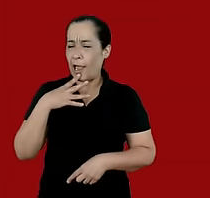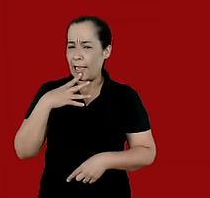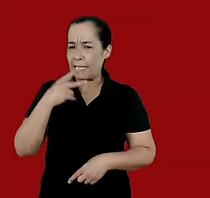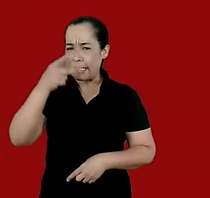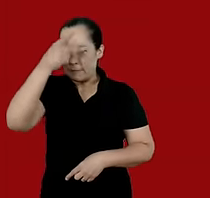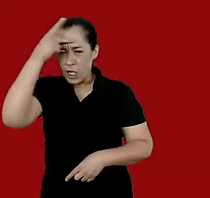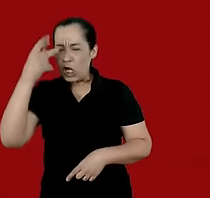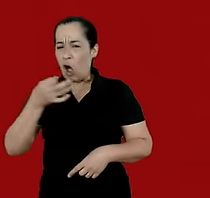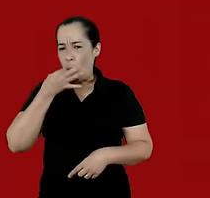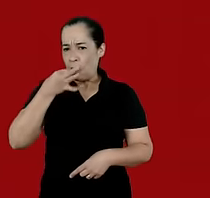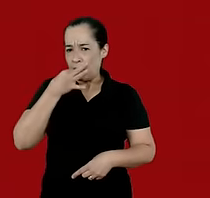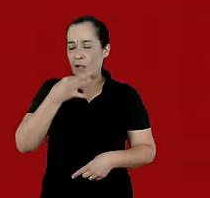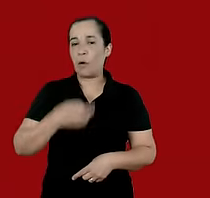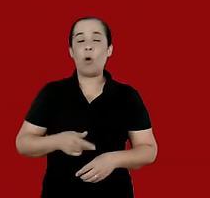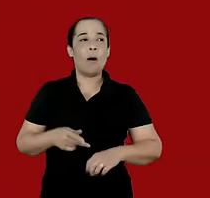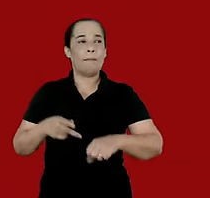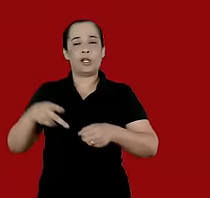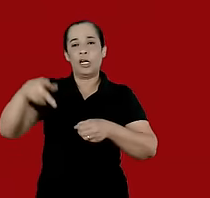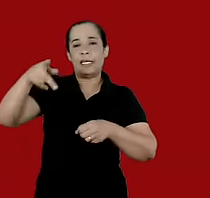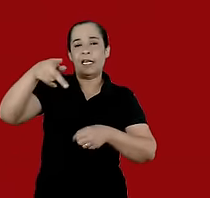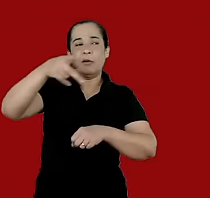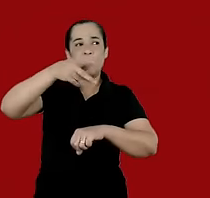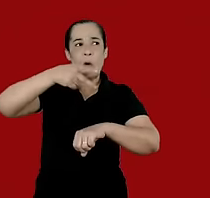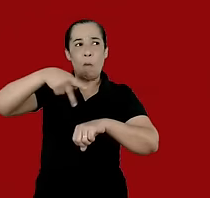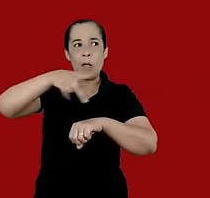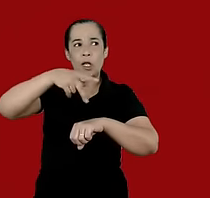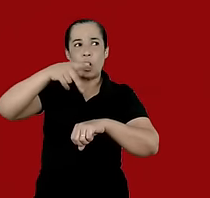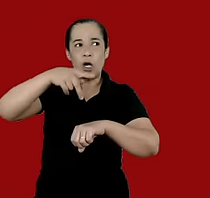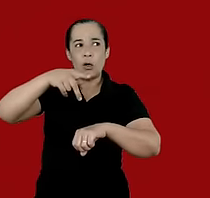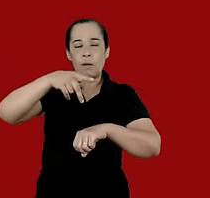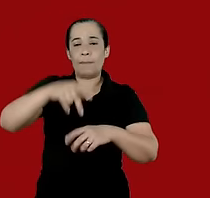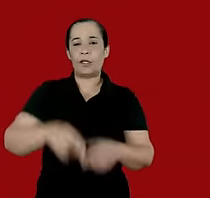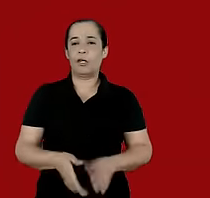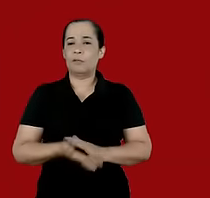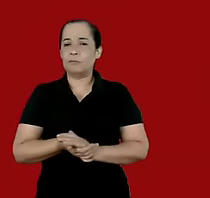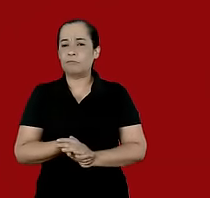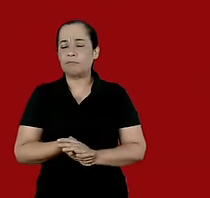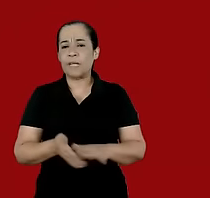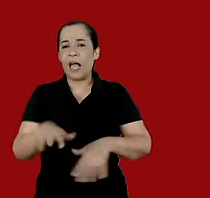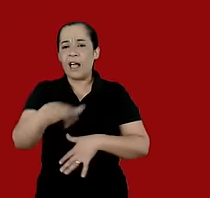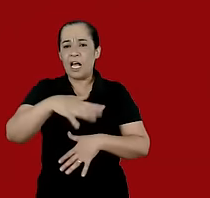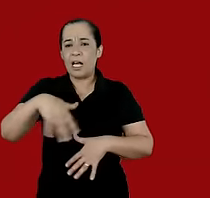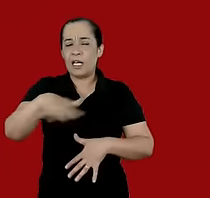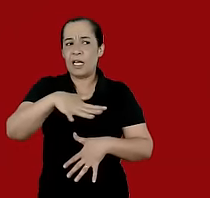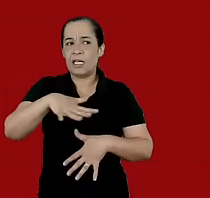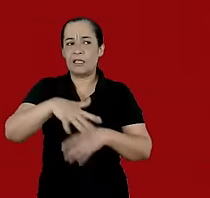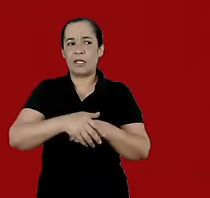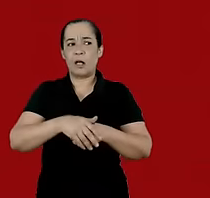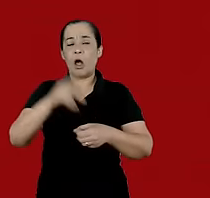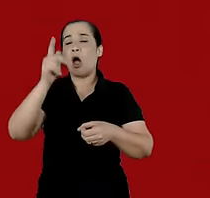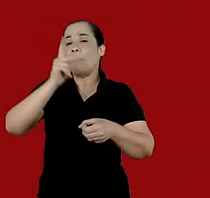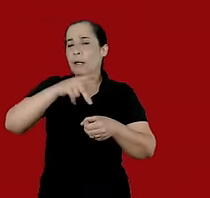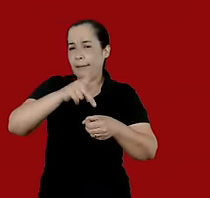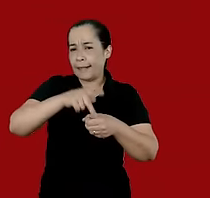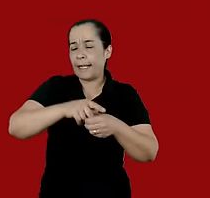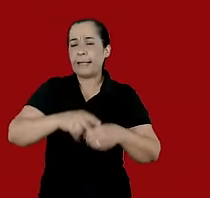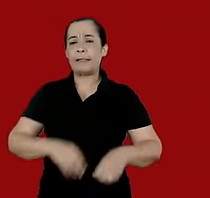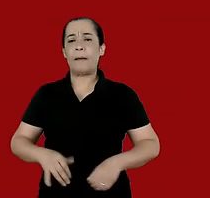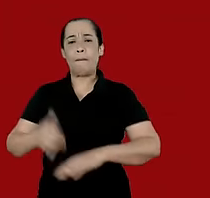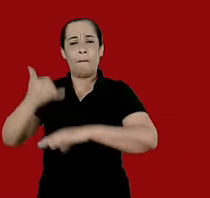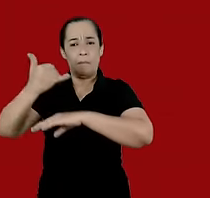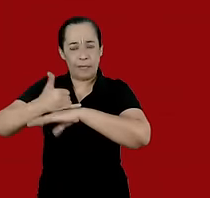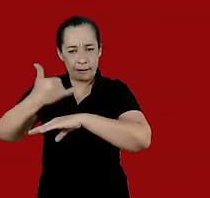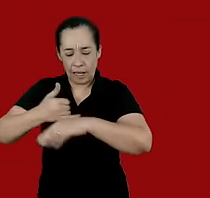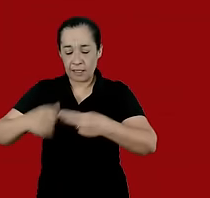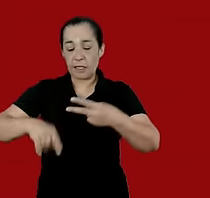vamos dizer assim uma uma melhoria no cenário de comod o que a gente vê tanto na parte de de metais Quanto na parte de petróleo